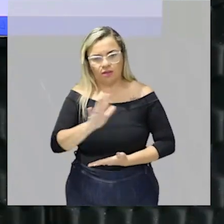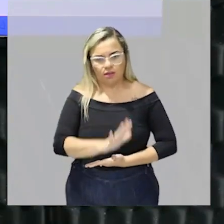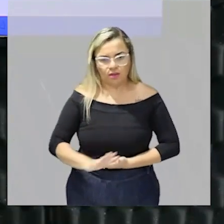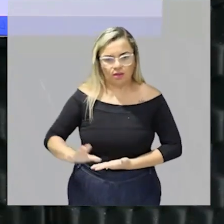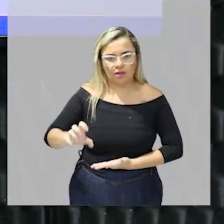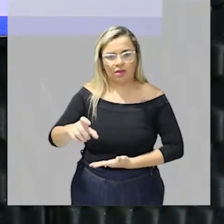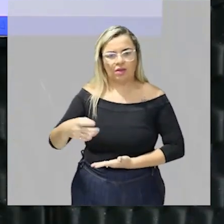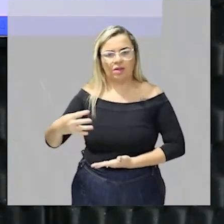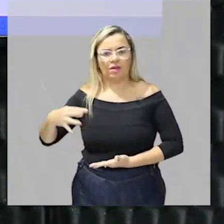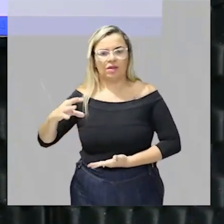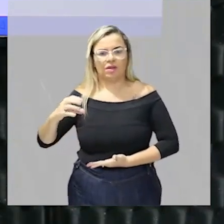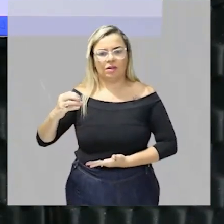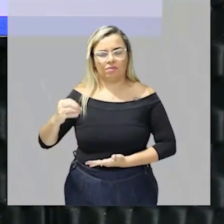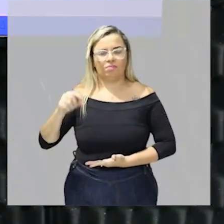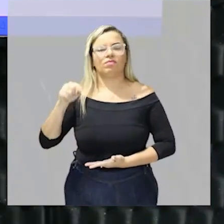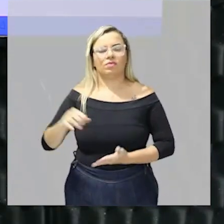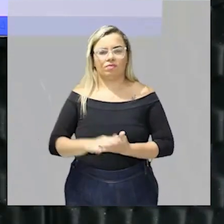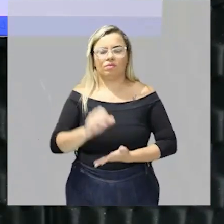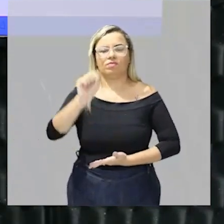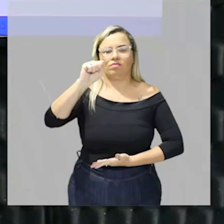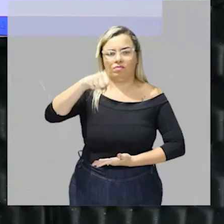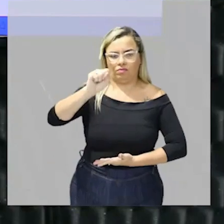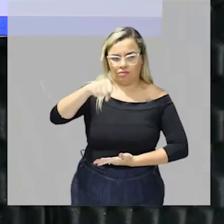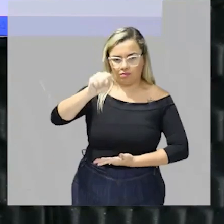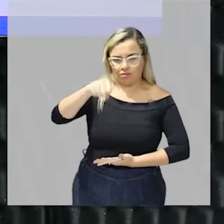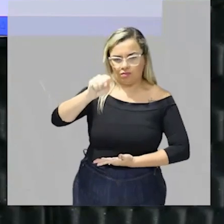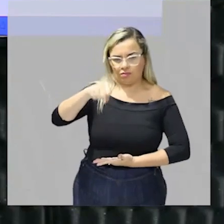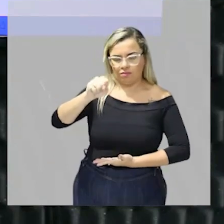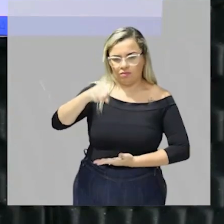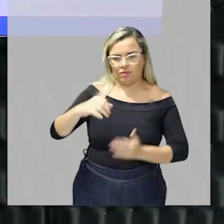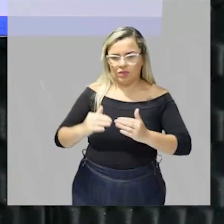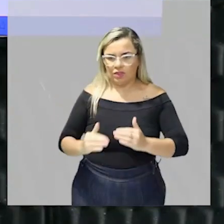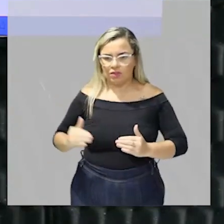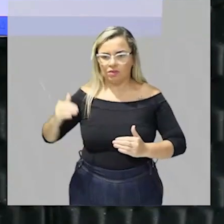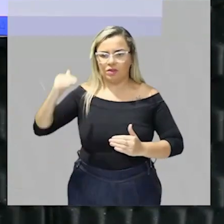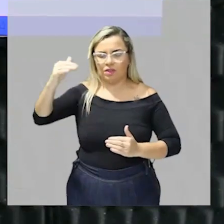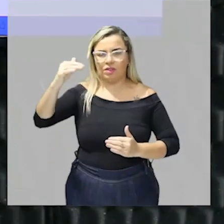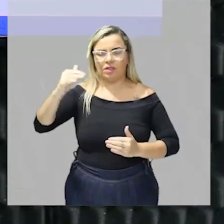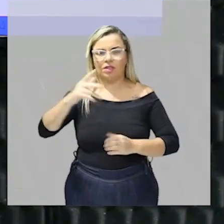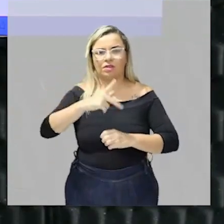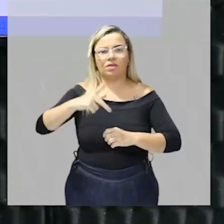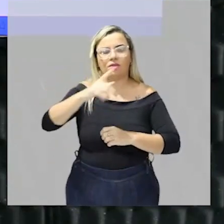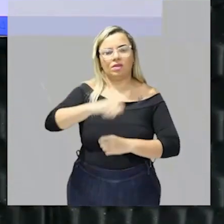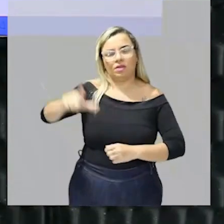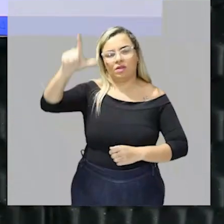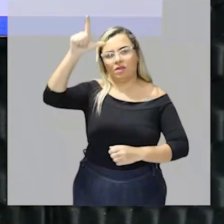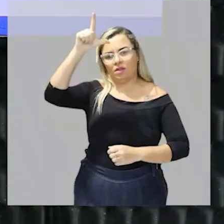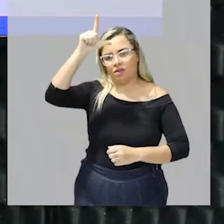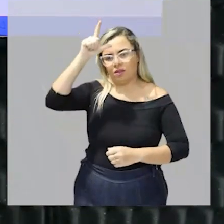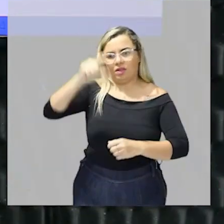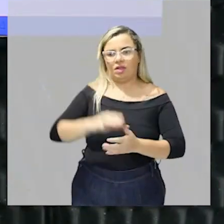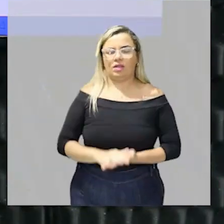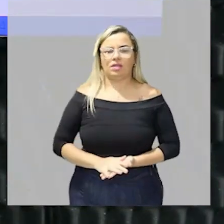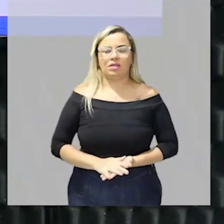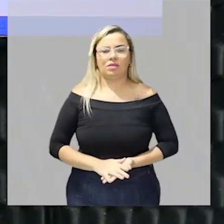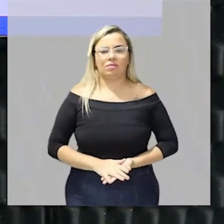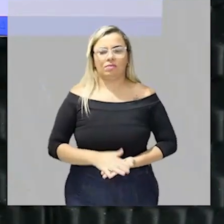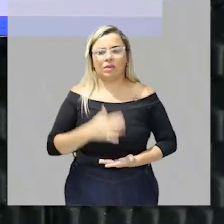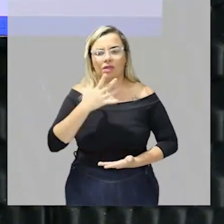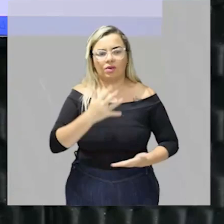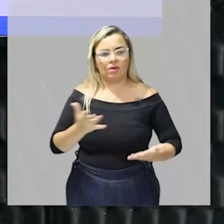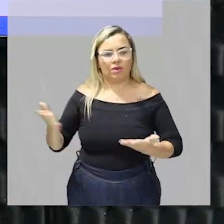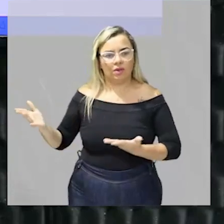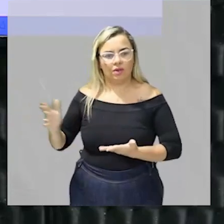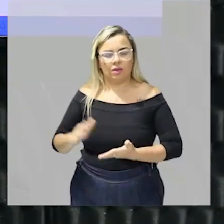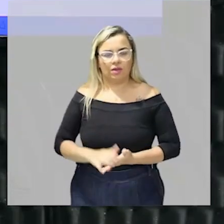defende. É um projeto que defende ali a superioridade da raça ariana. Então ele é nacionalista exacerbado. E a